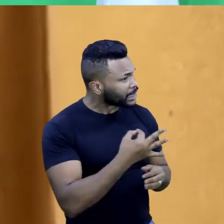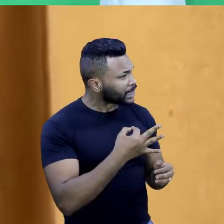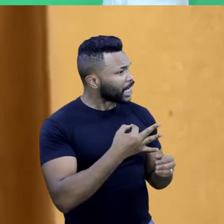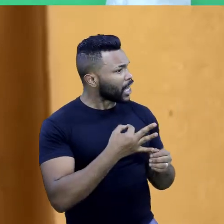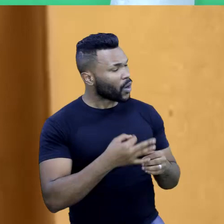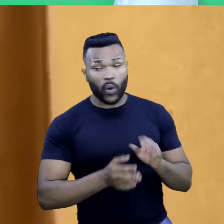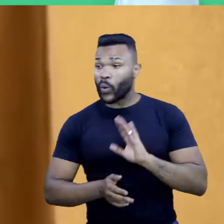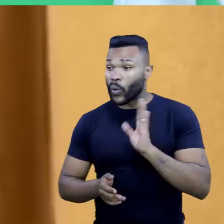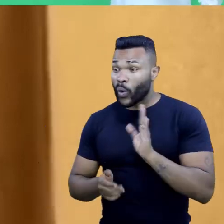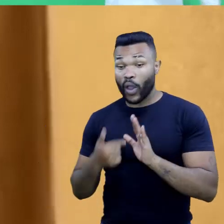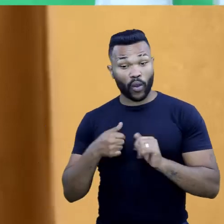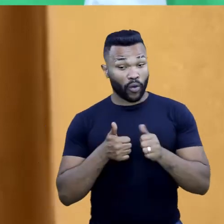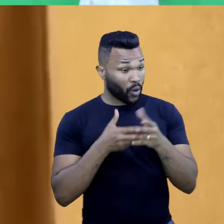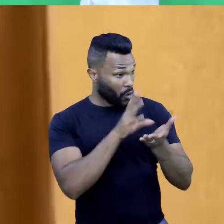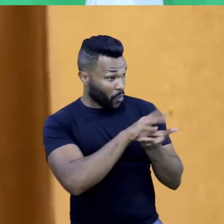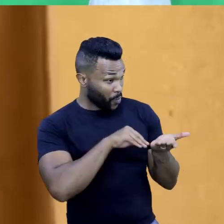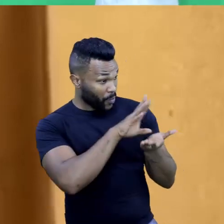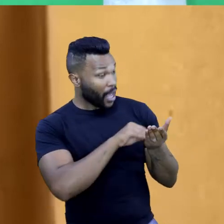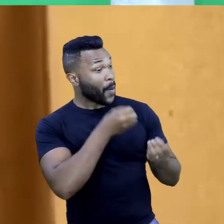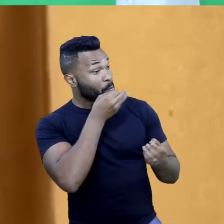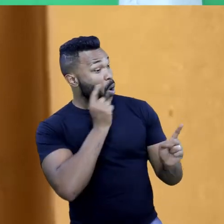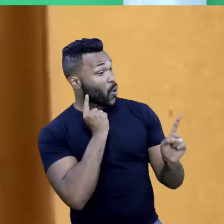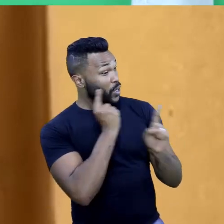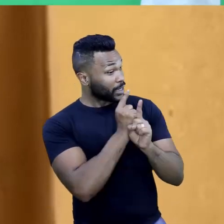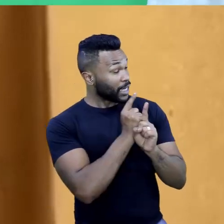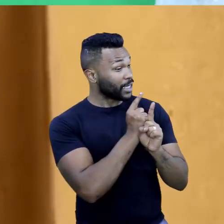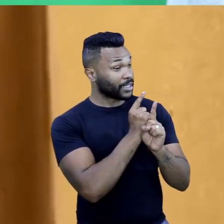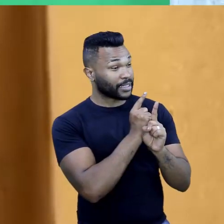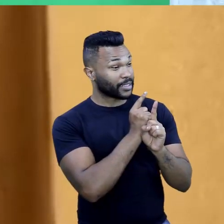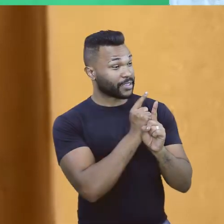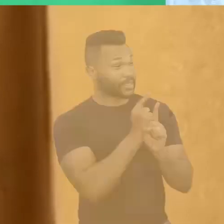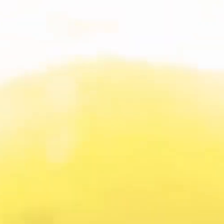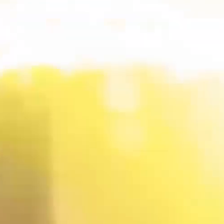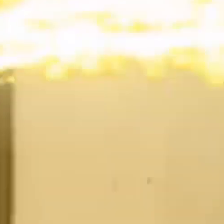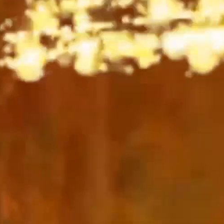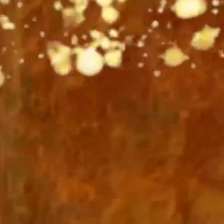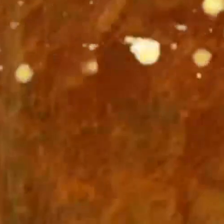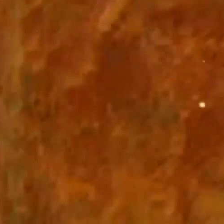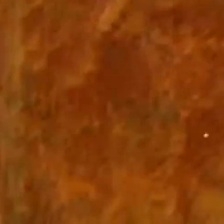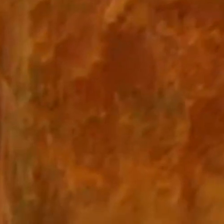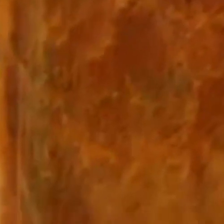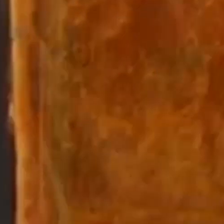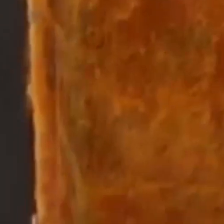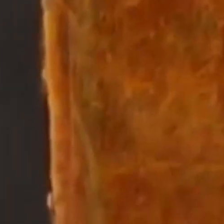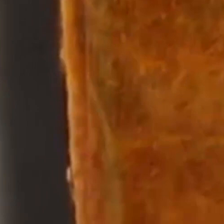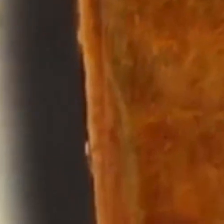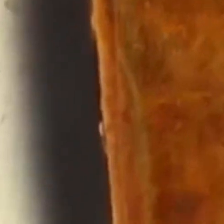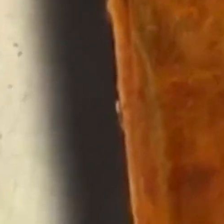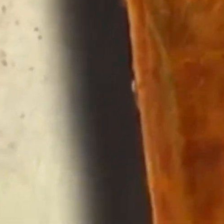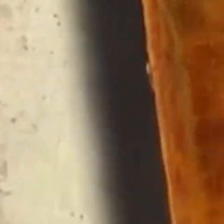Pedro, presta atenção. Oi, você vai fazer isso aqui, ó. É. Que bom que eu te encontrei.